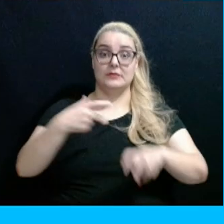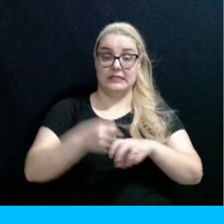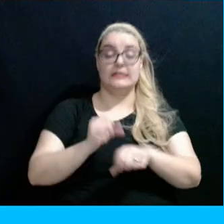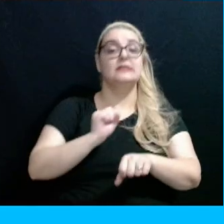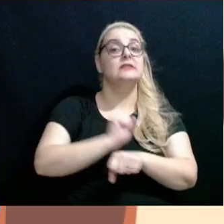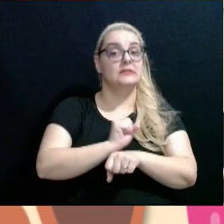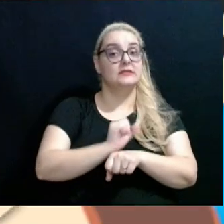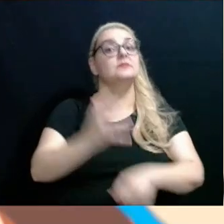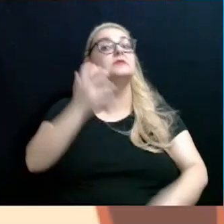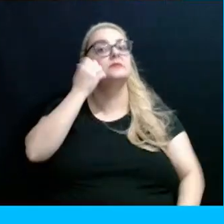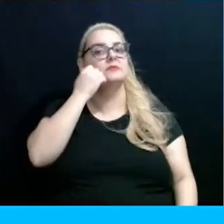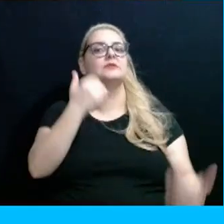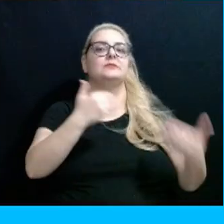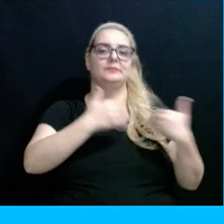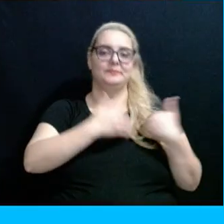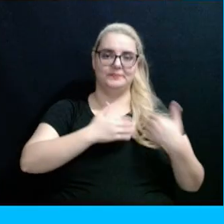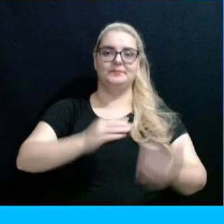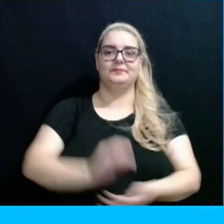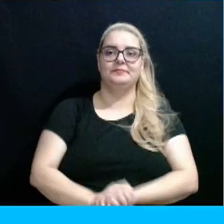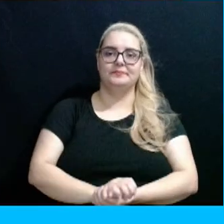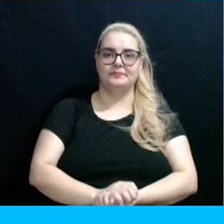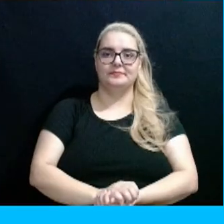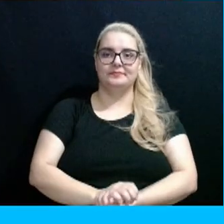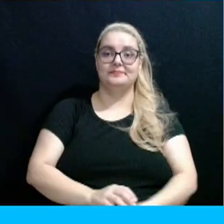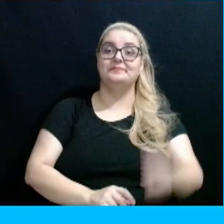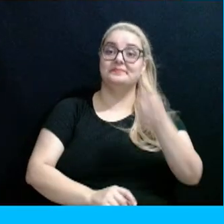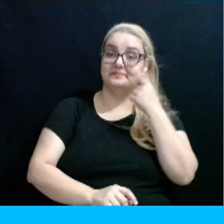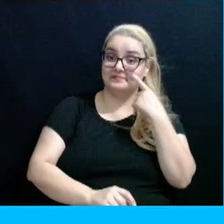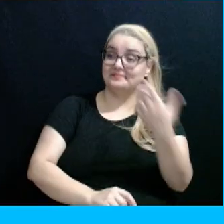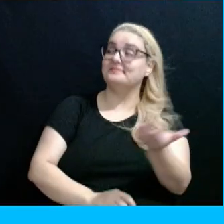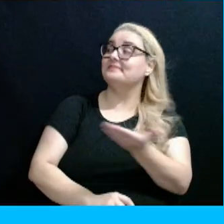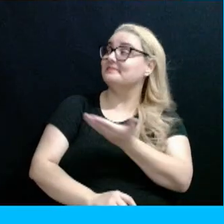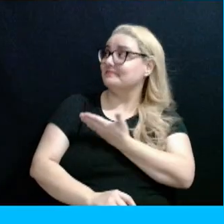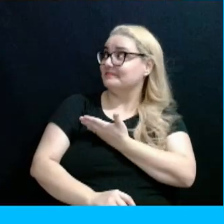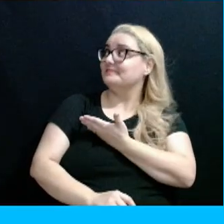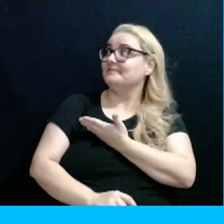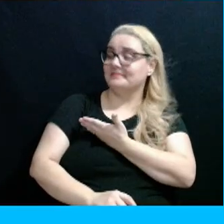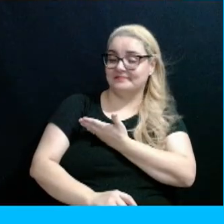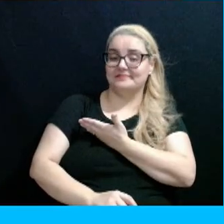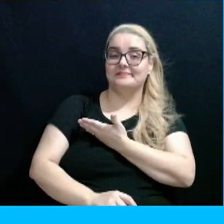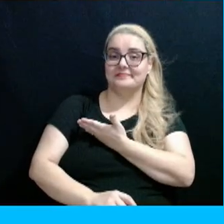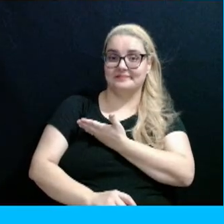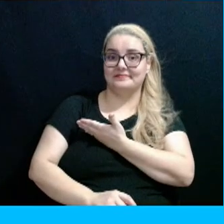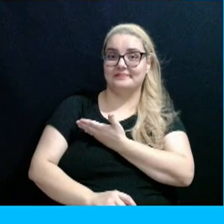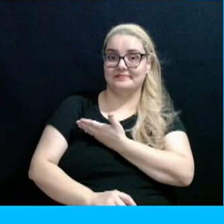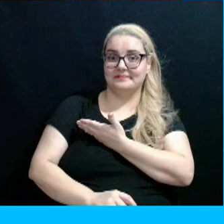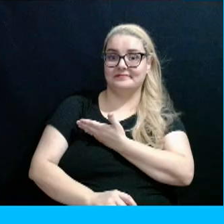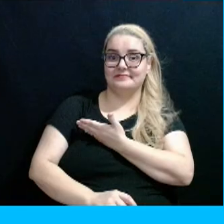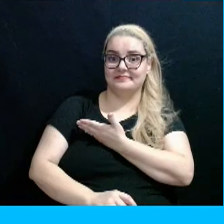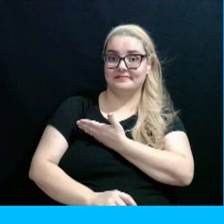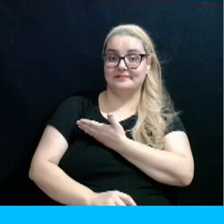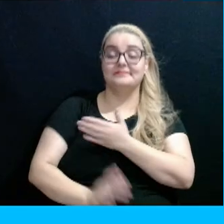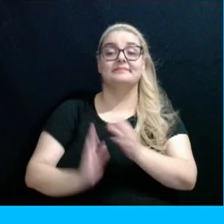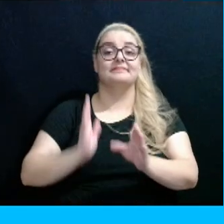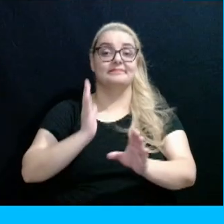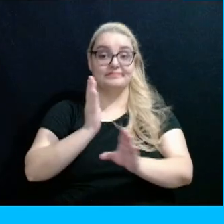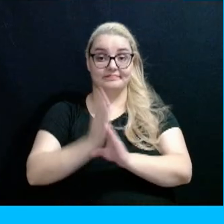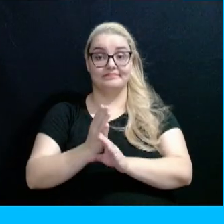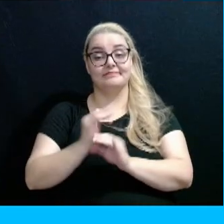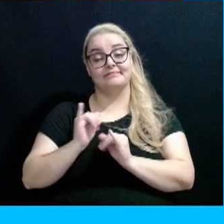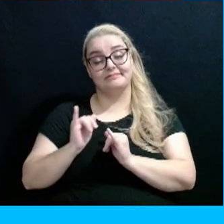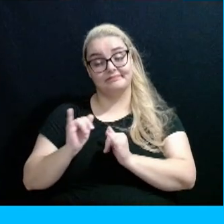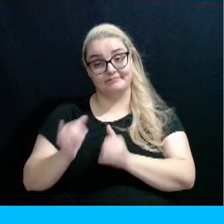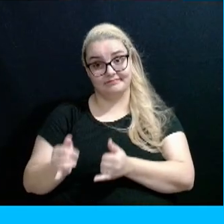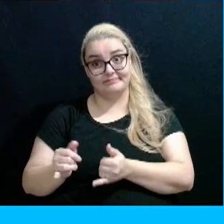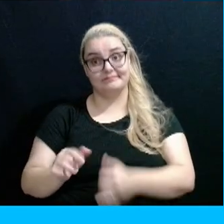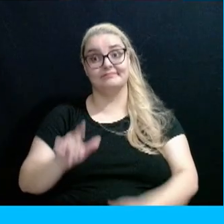adoção responsável. A Fafá é um exemplo de superação. Essa cachorrinha foi encontrada abandonada após